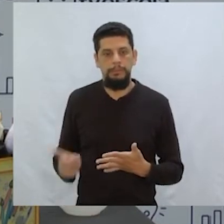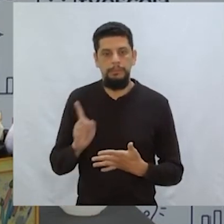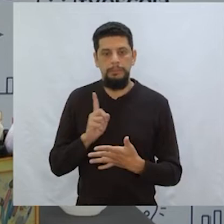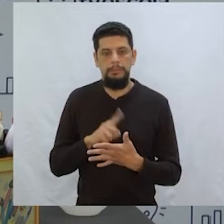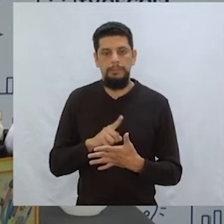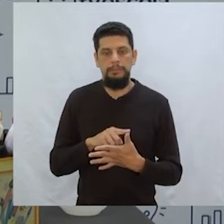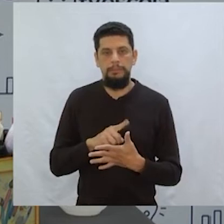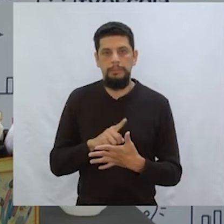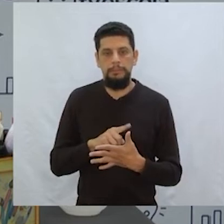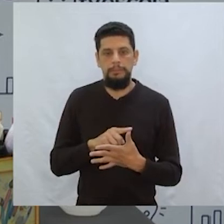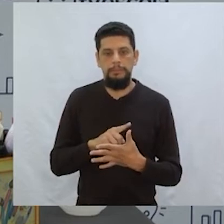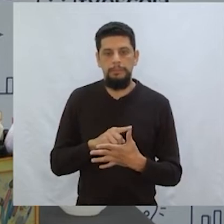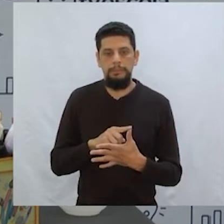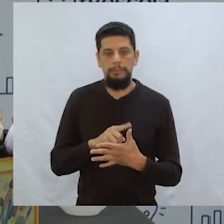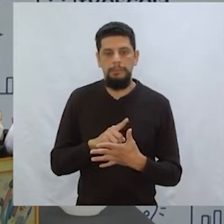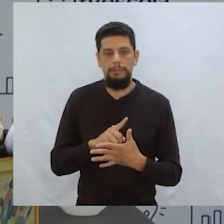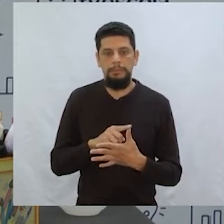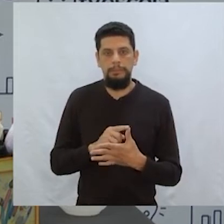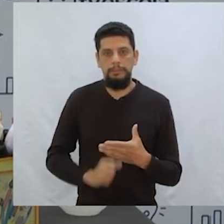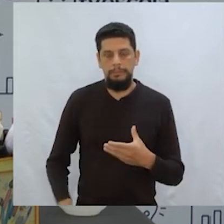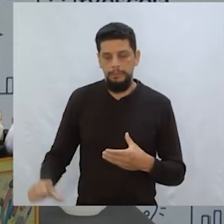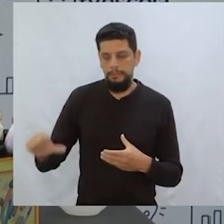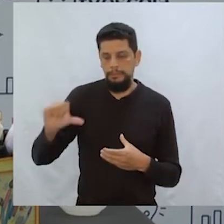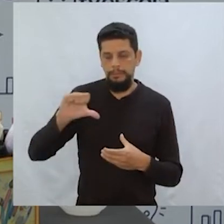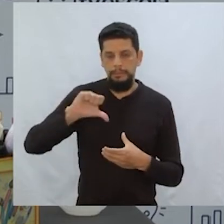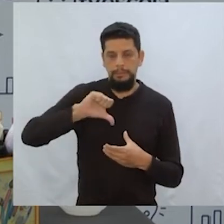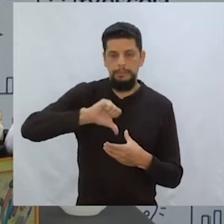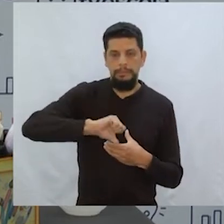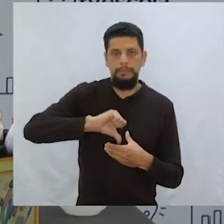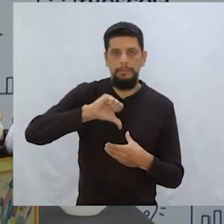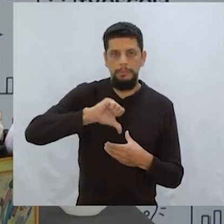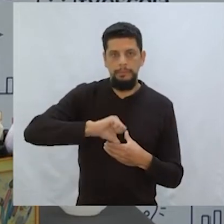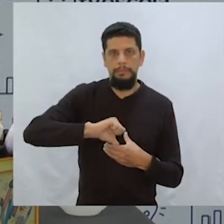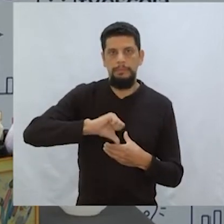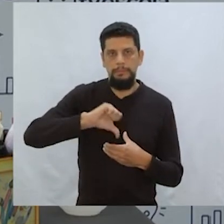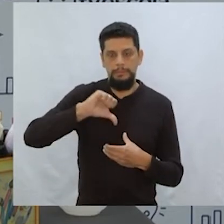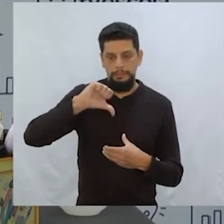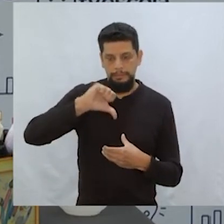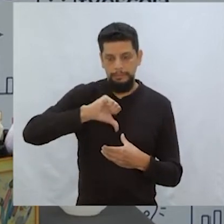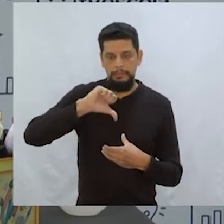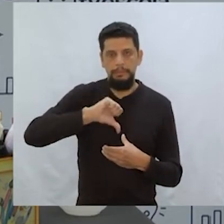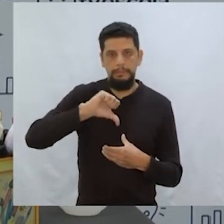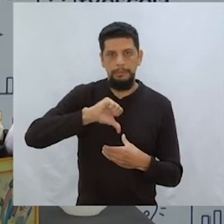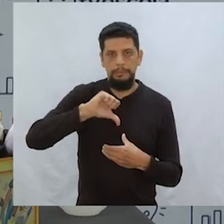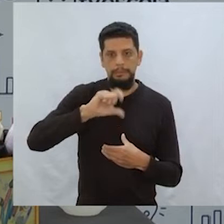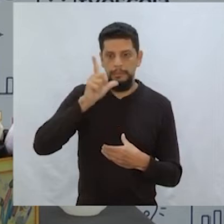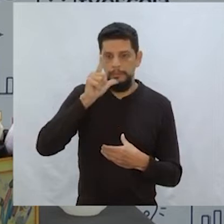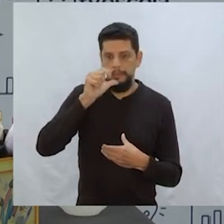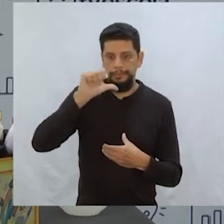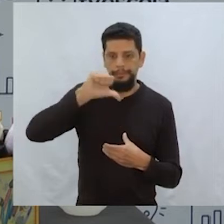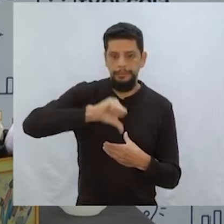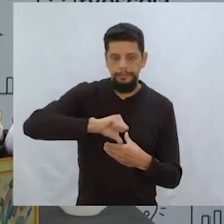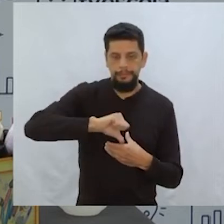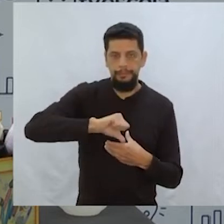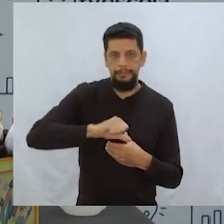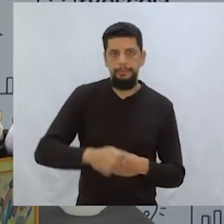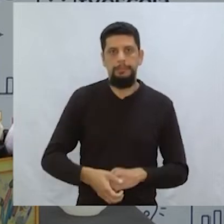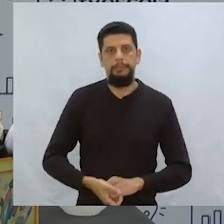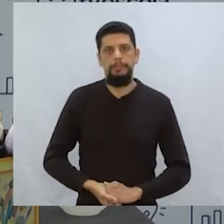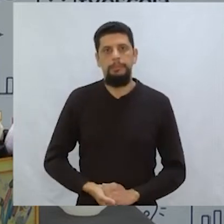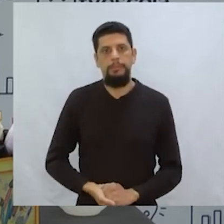4 copos. Vamos lá, então. O último copo para a gente